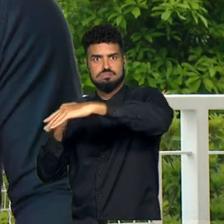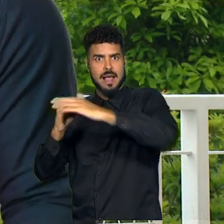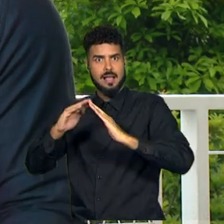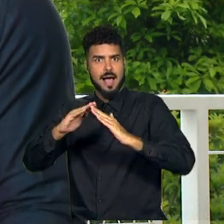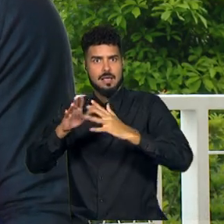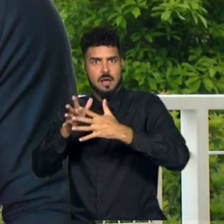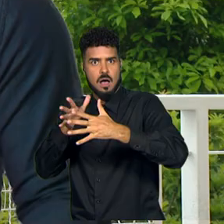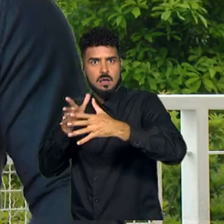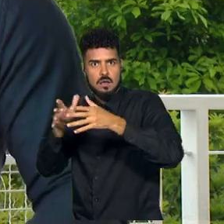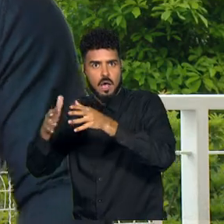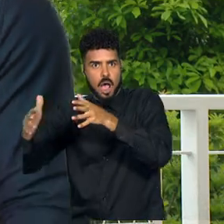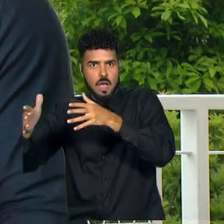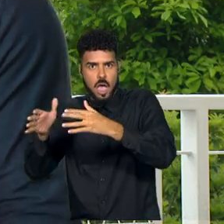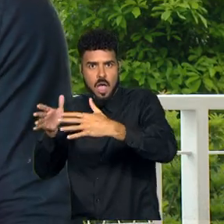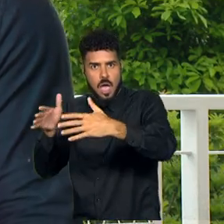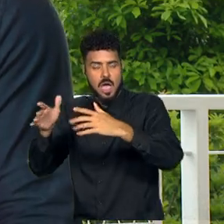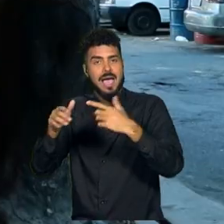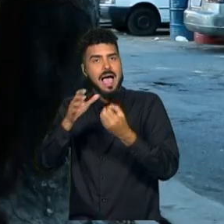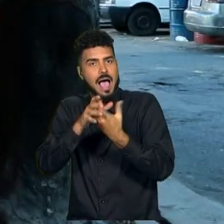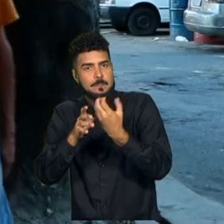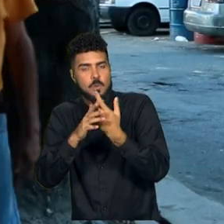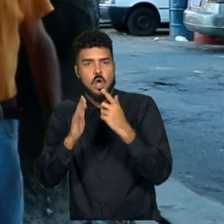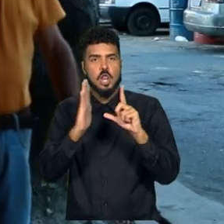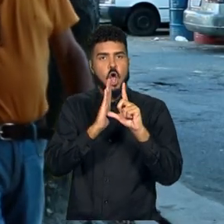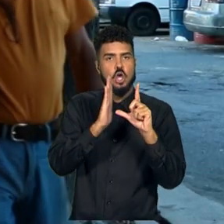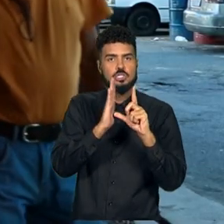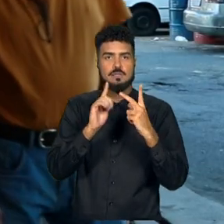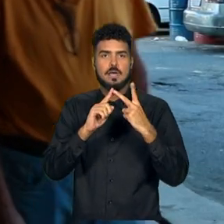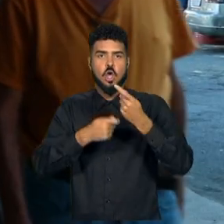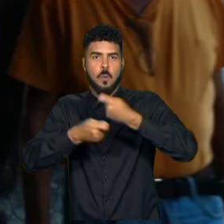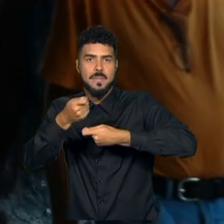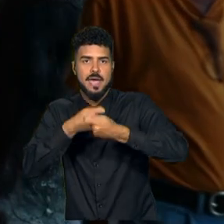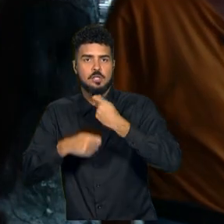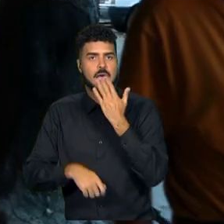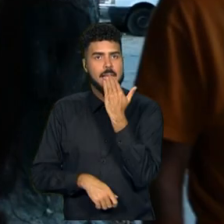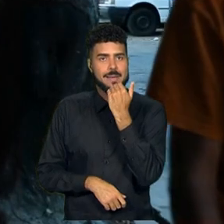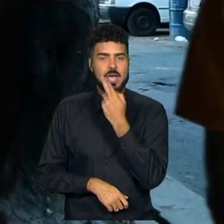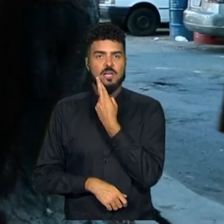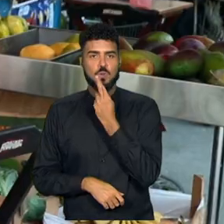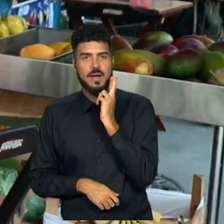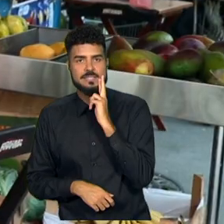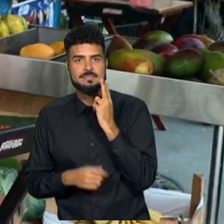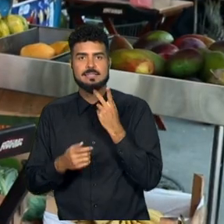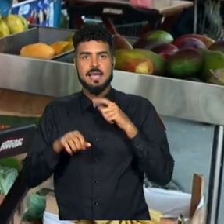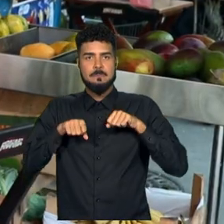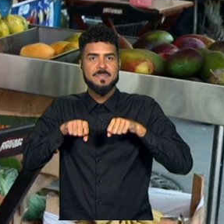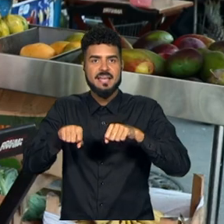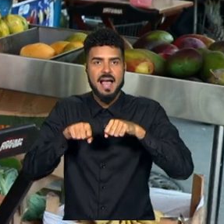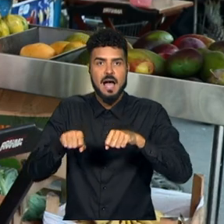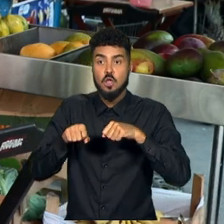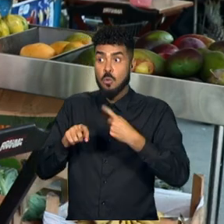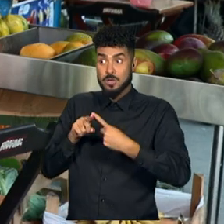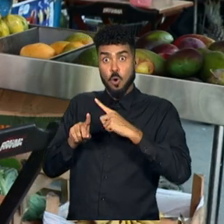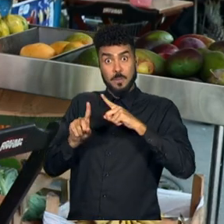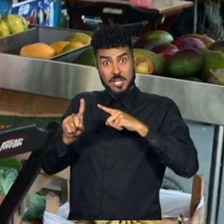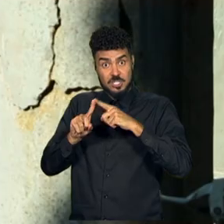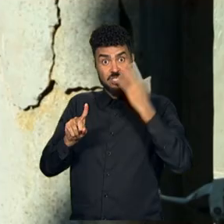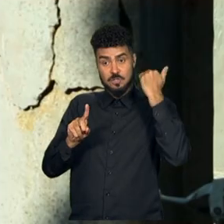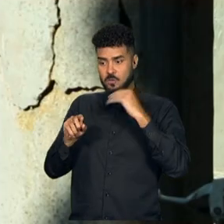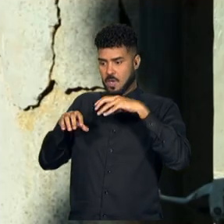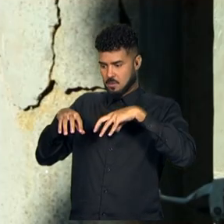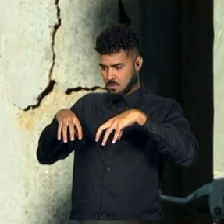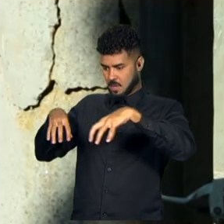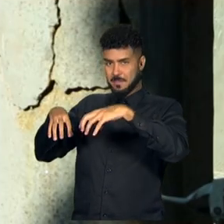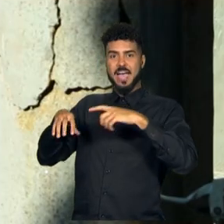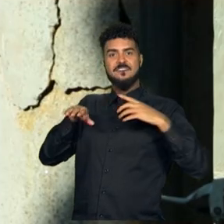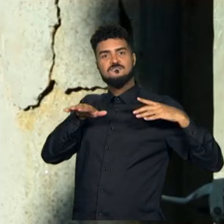a gente tem o surgimento também de muitos comércios, principalmente comércios de alimentos, de prestação de serviços, que visam atender, digamos assim, naquela região,